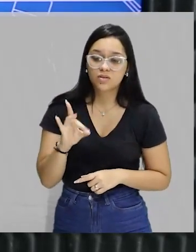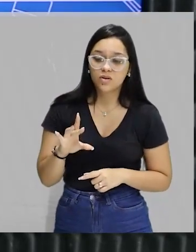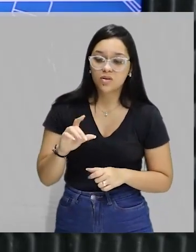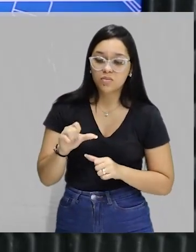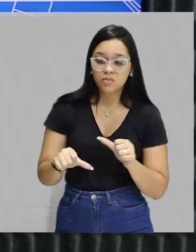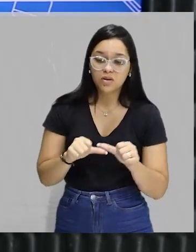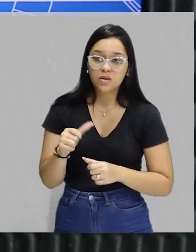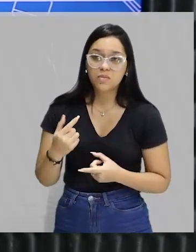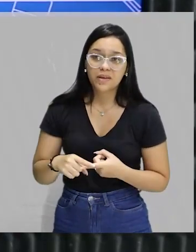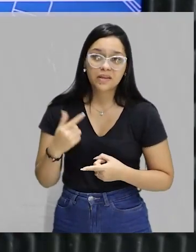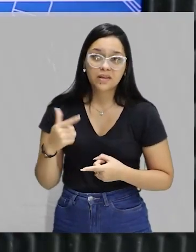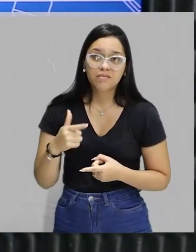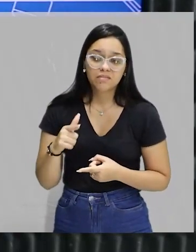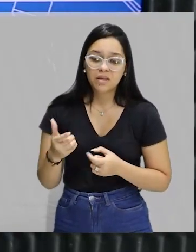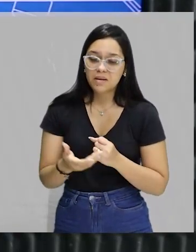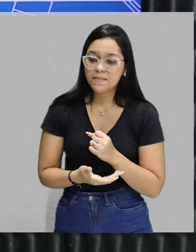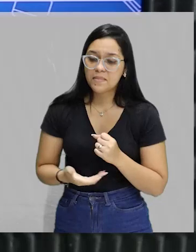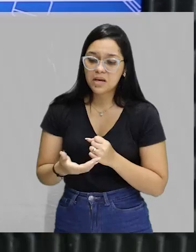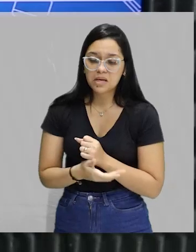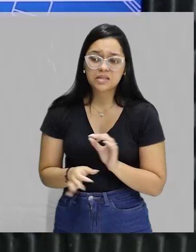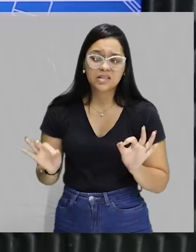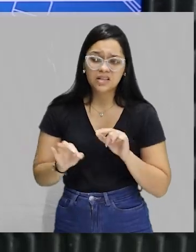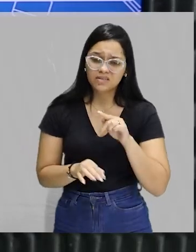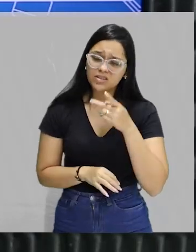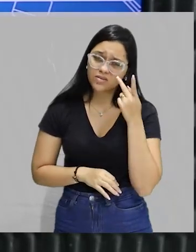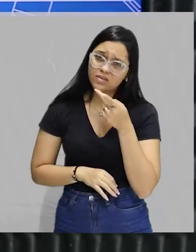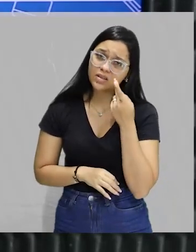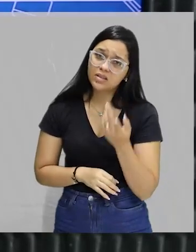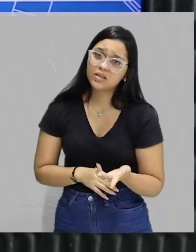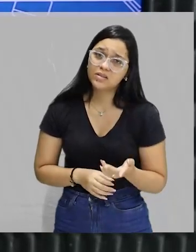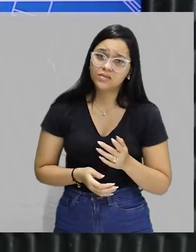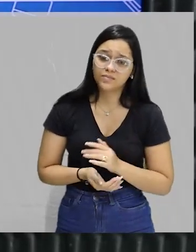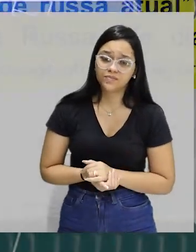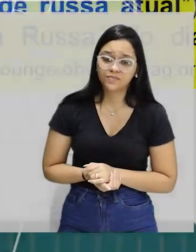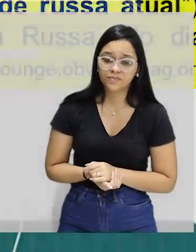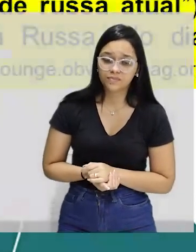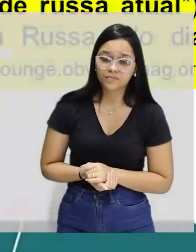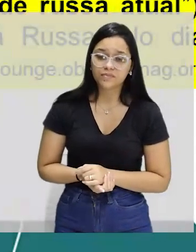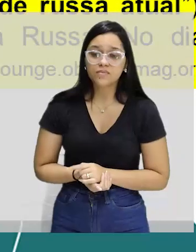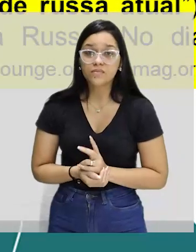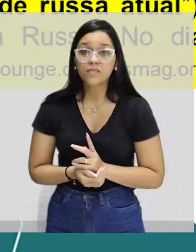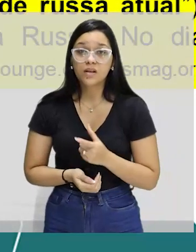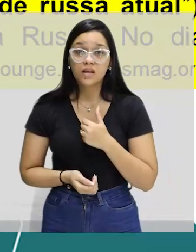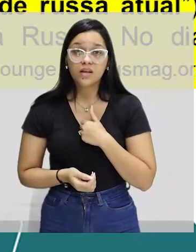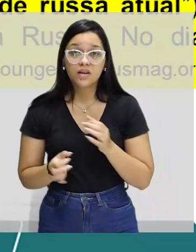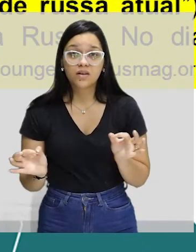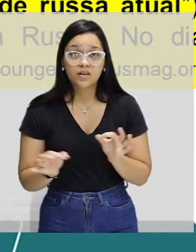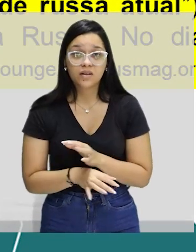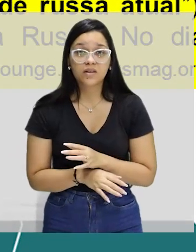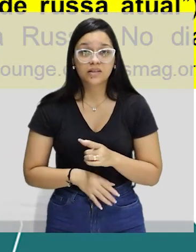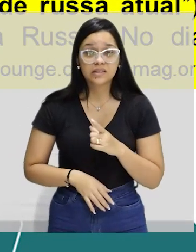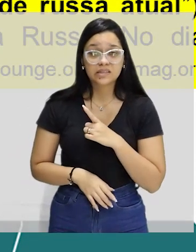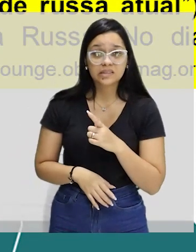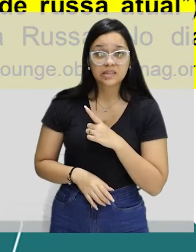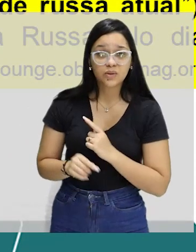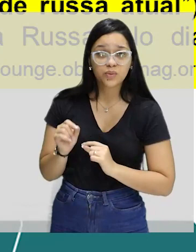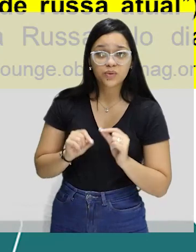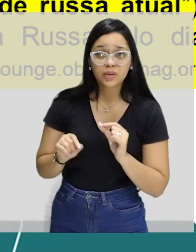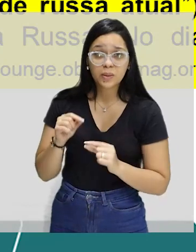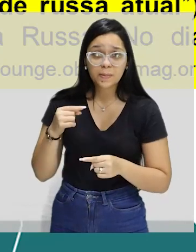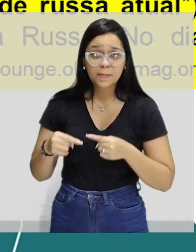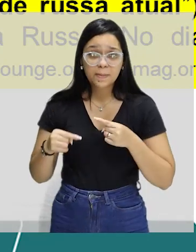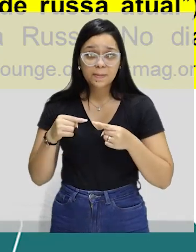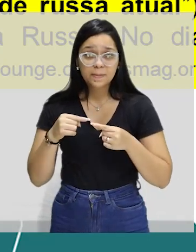deformados porque não tem base técnica nenhuma do que vocês estão falando. Eu coloquei essa obra novamente para criar polêmica,